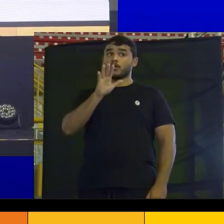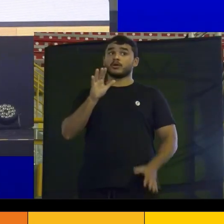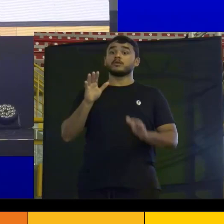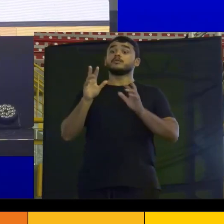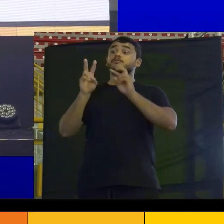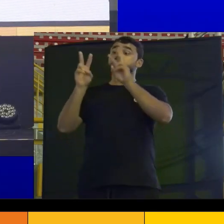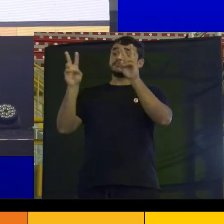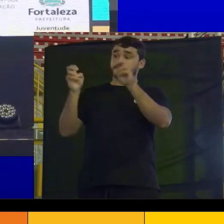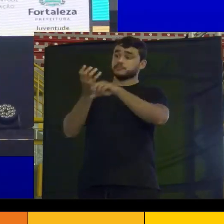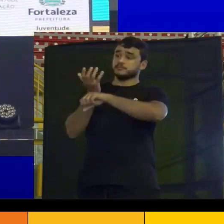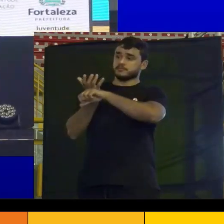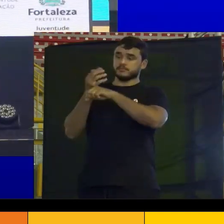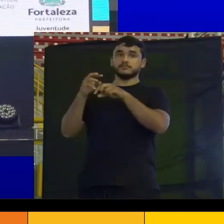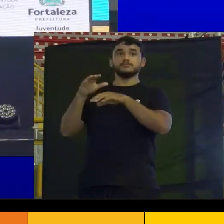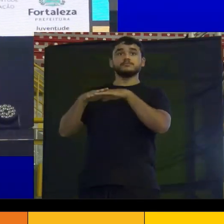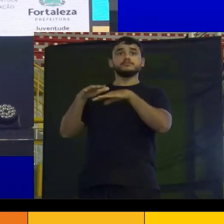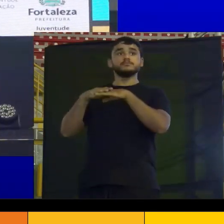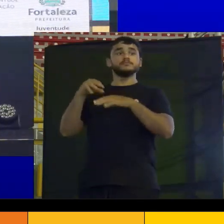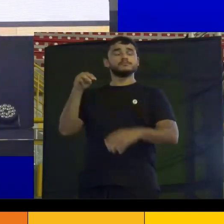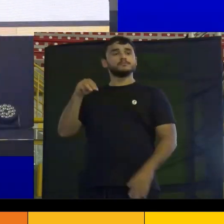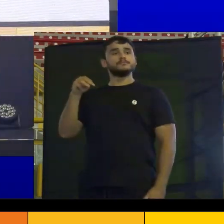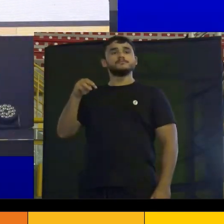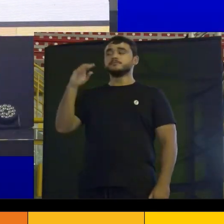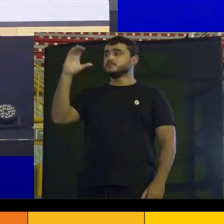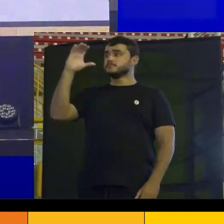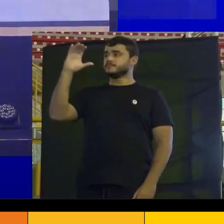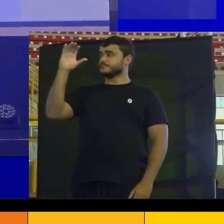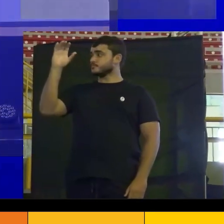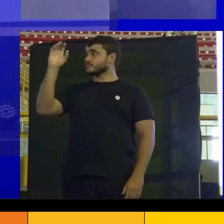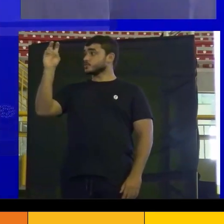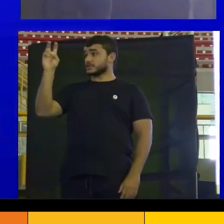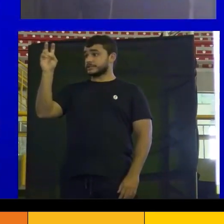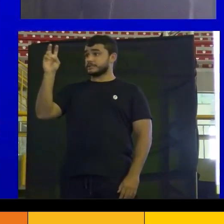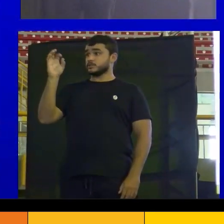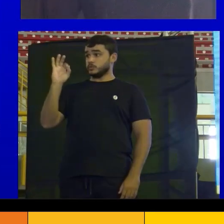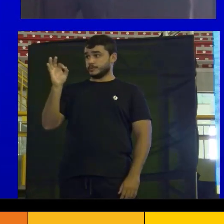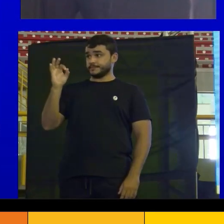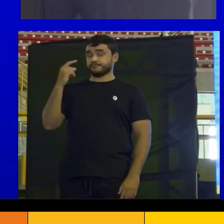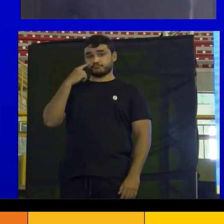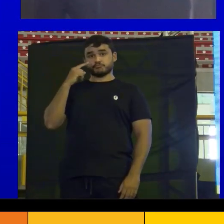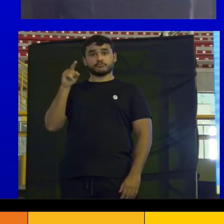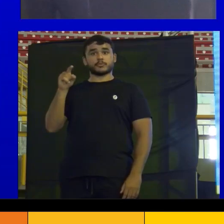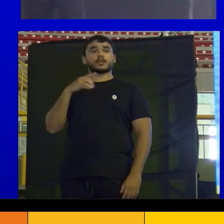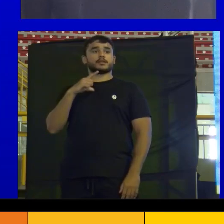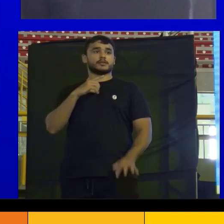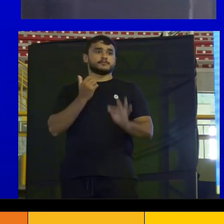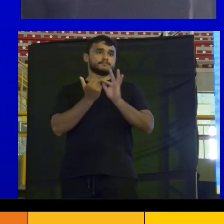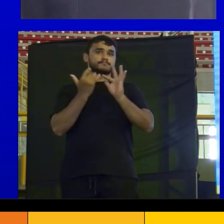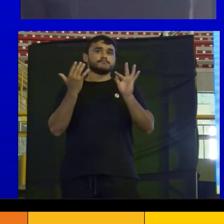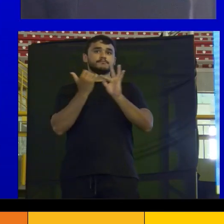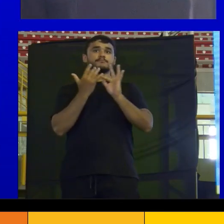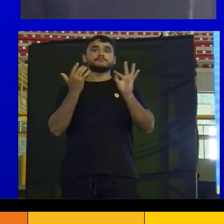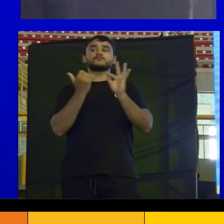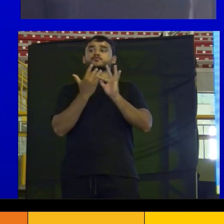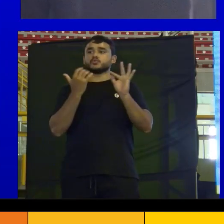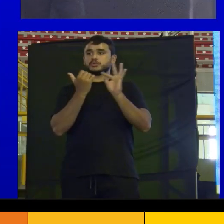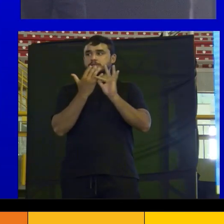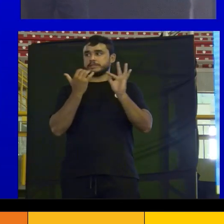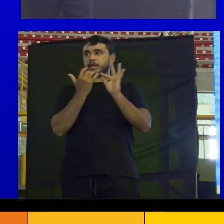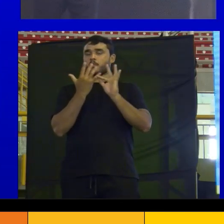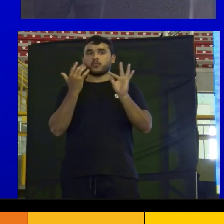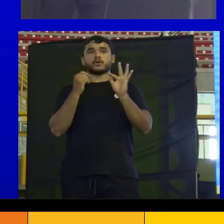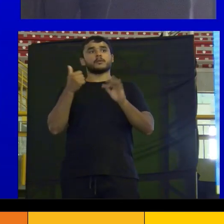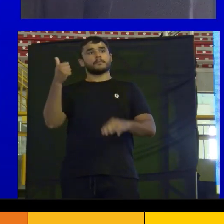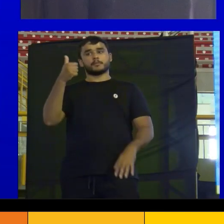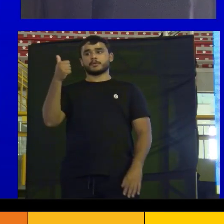da competência número 5, que estuda as funções, inclusive as funções trigonométricas, tá bom? É importante